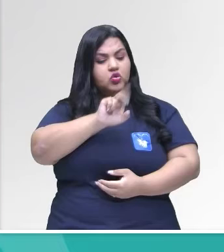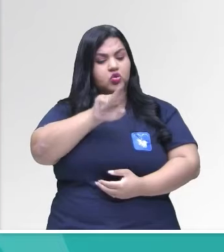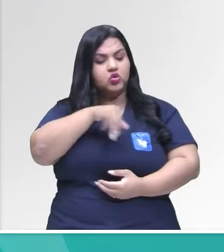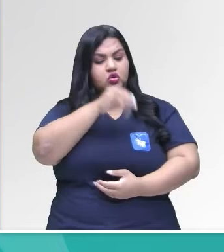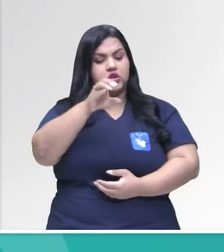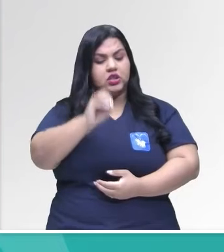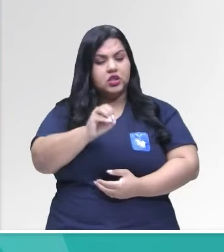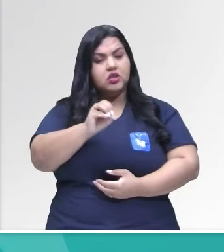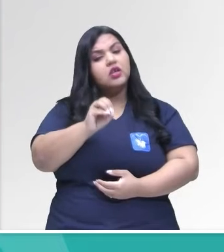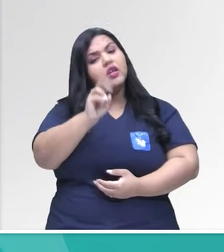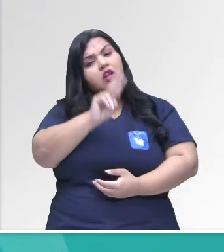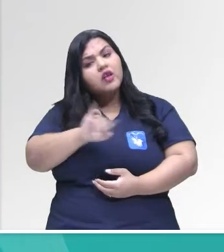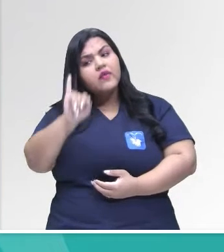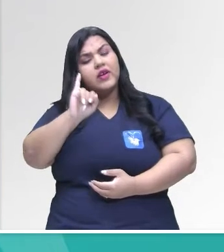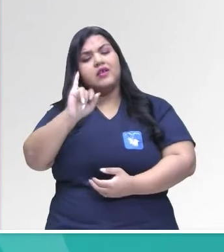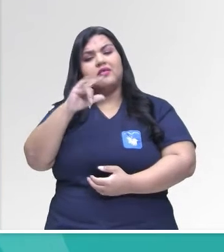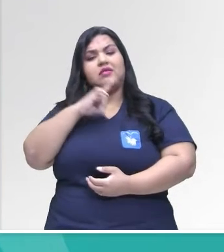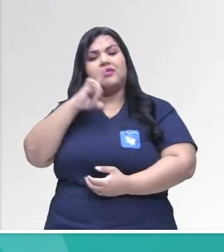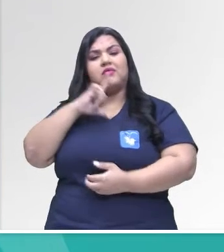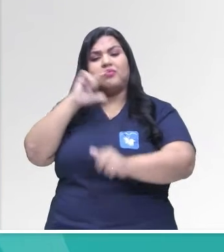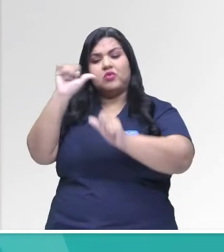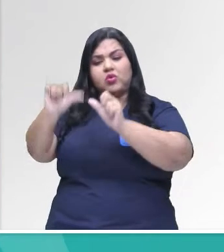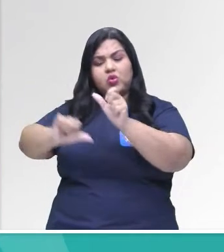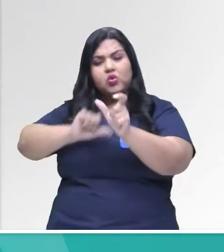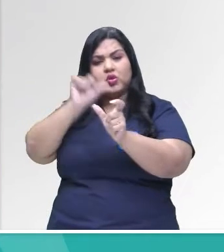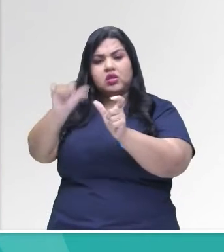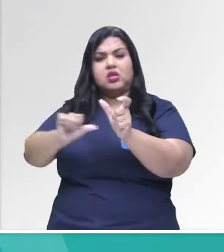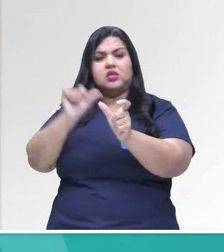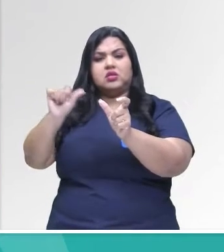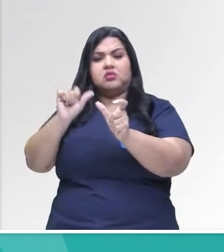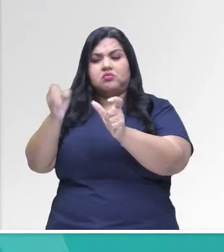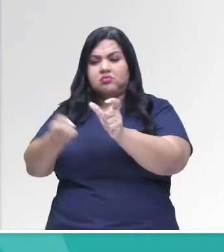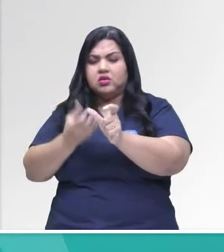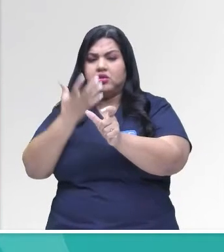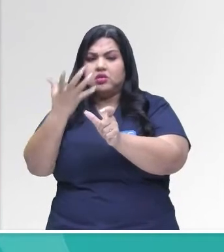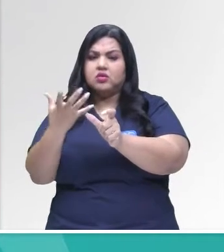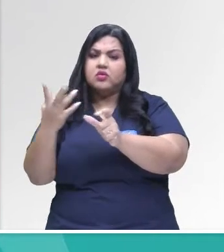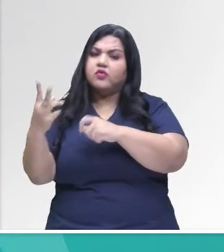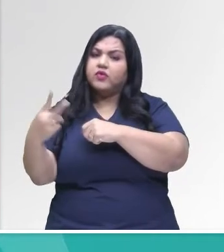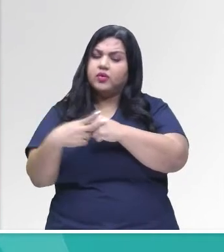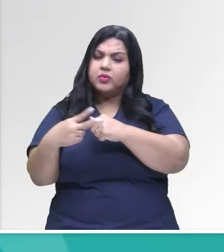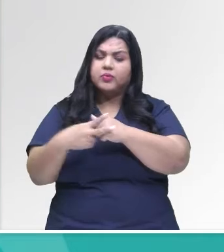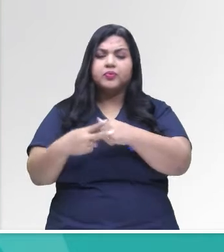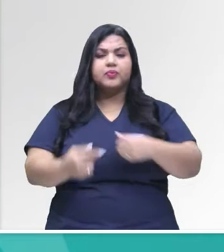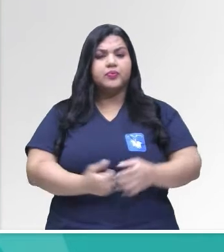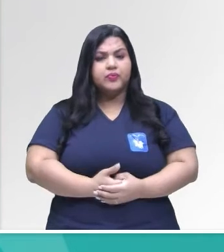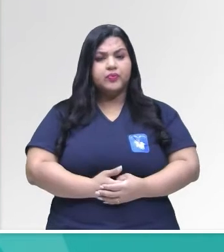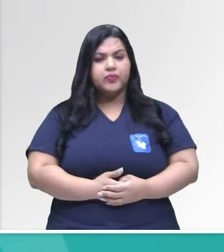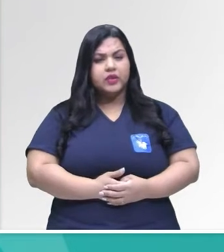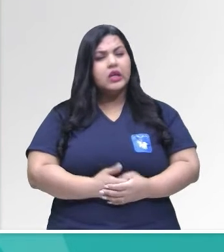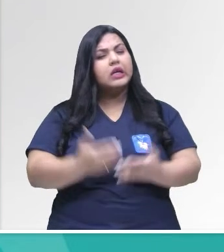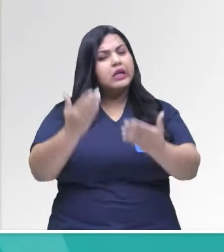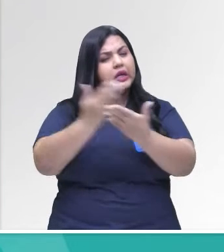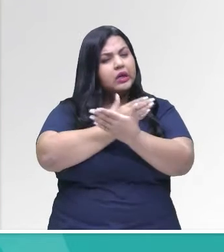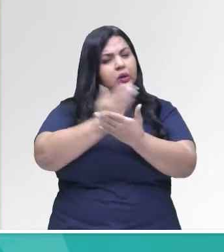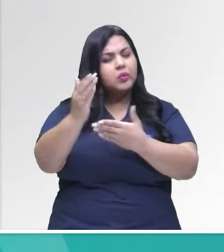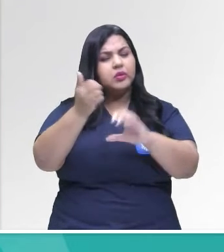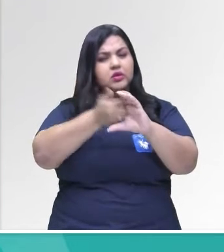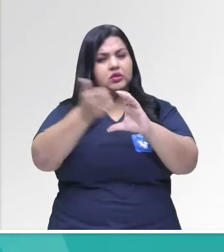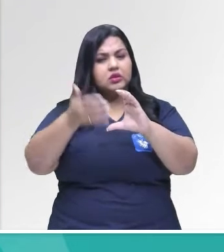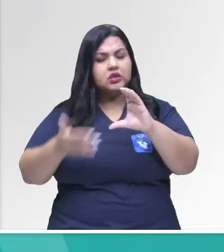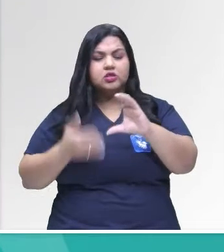ele vai sofrer, ele vai receber ação expressa pelo verbo. Tem algumas características aqui